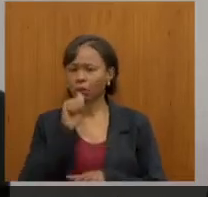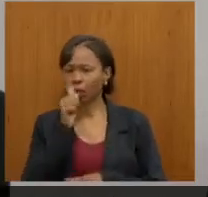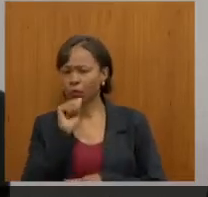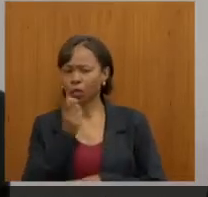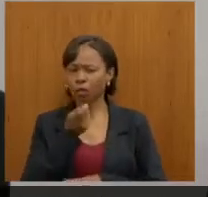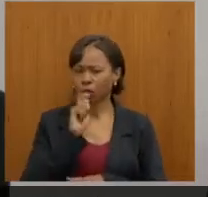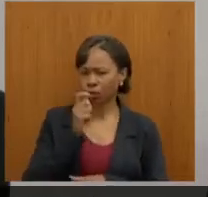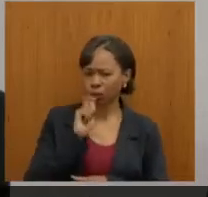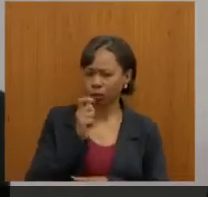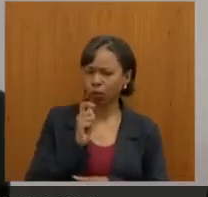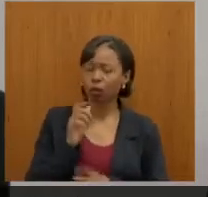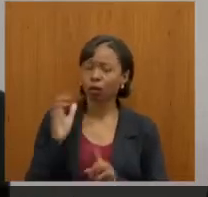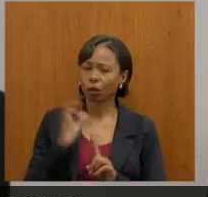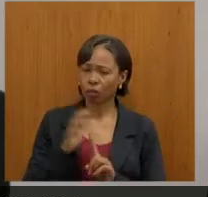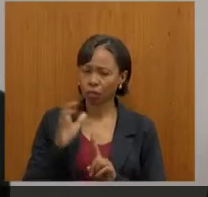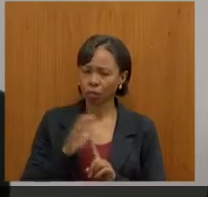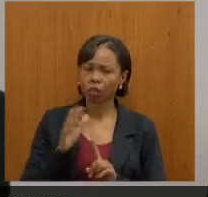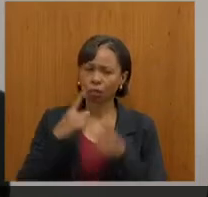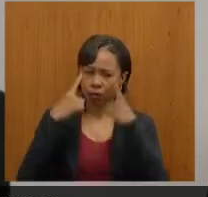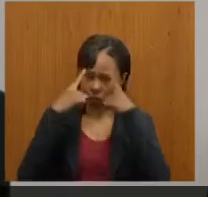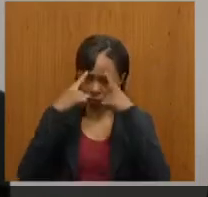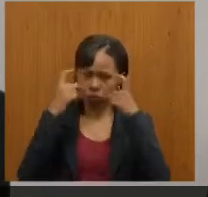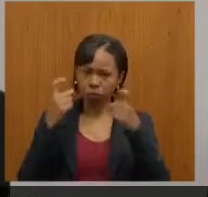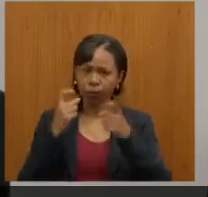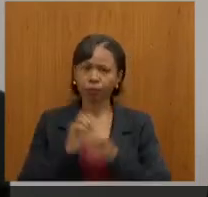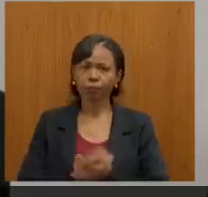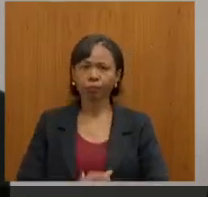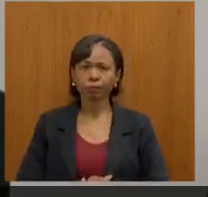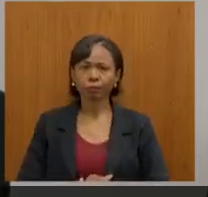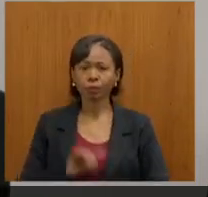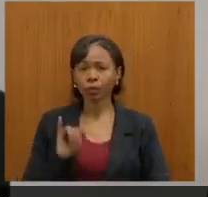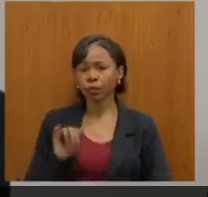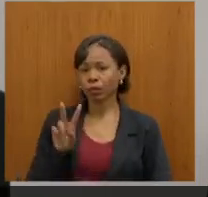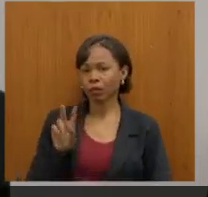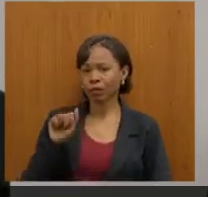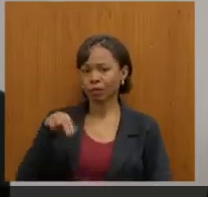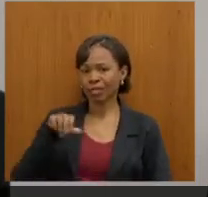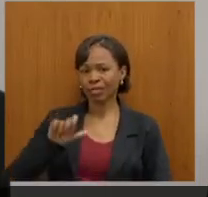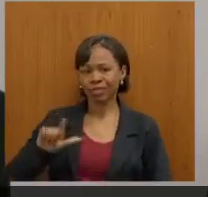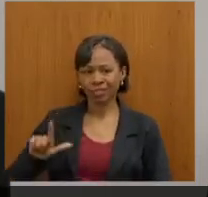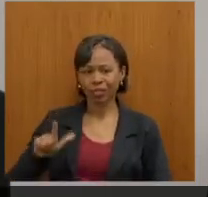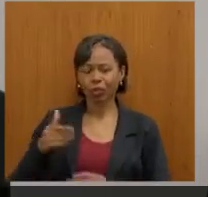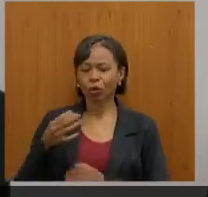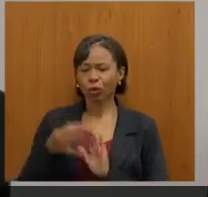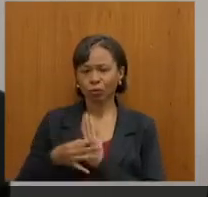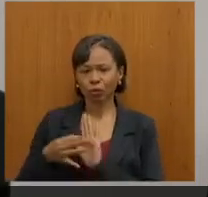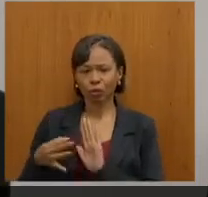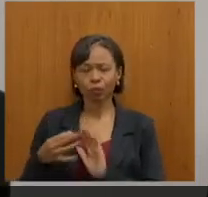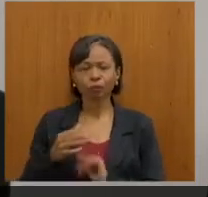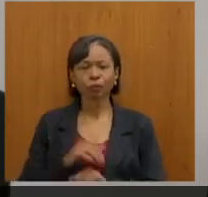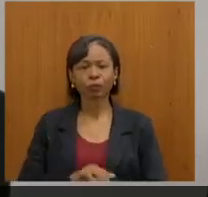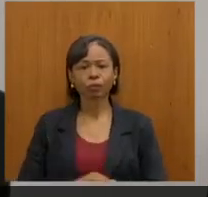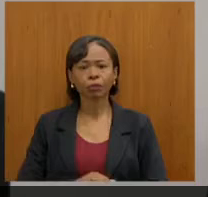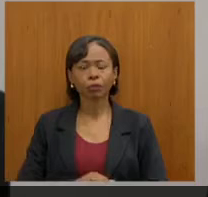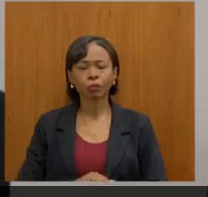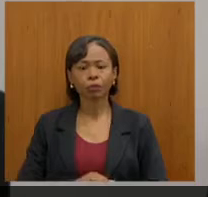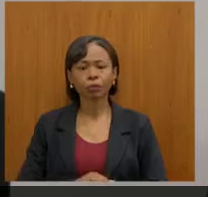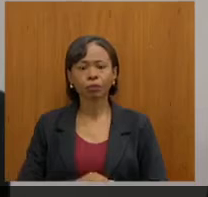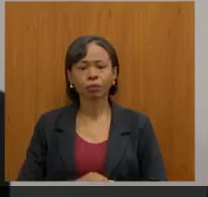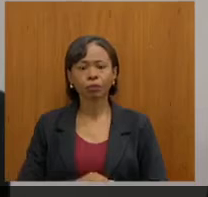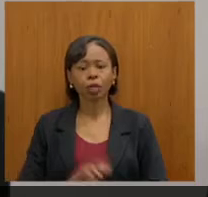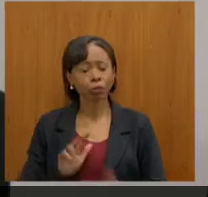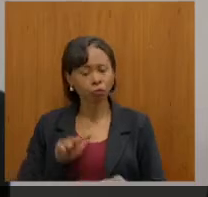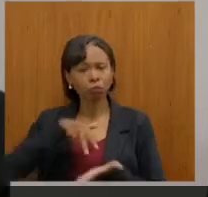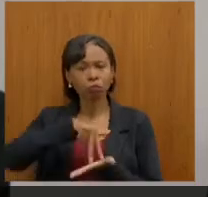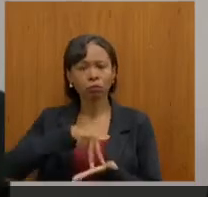bem lembrado Ivanil Mendes Obrigado Ivanil pela participação por favor propõe o presença de policiais